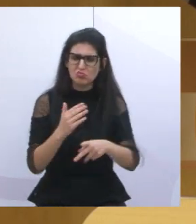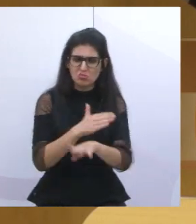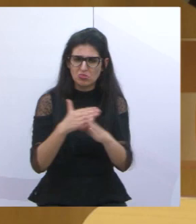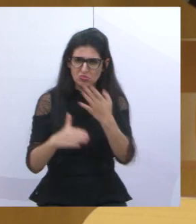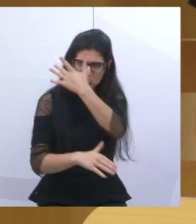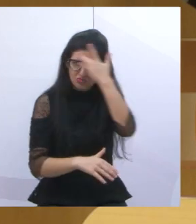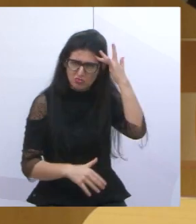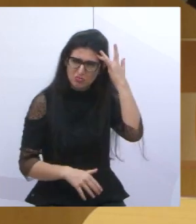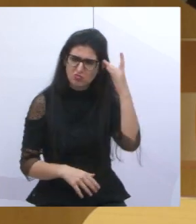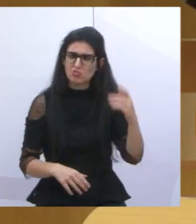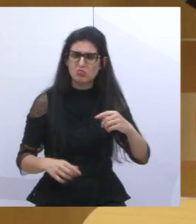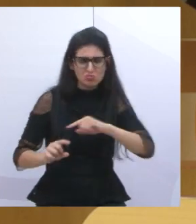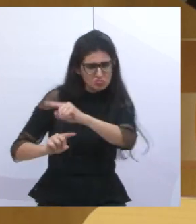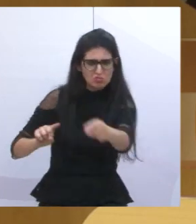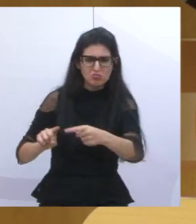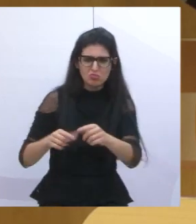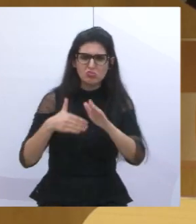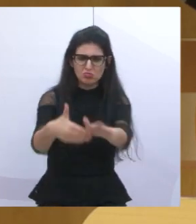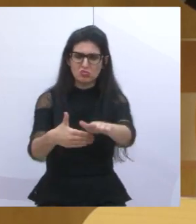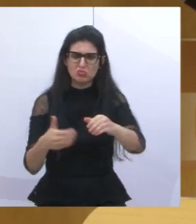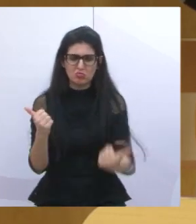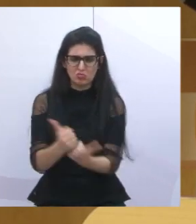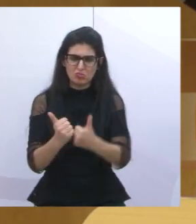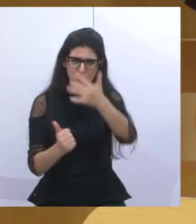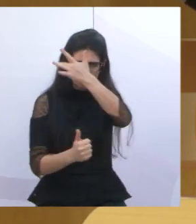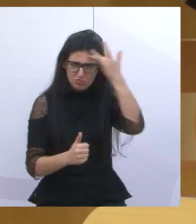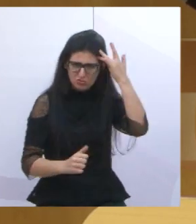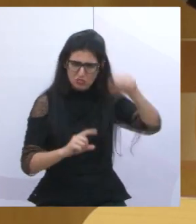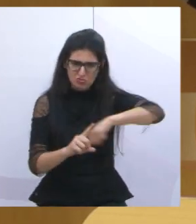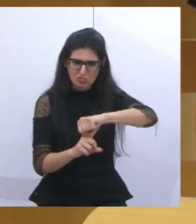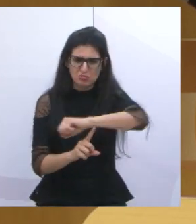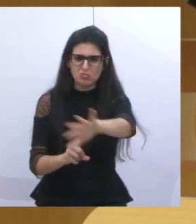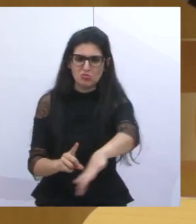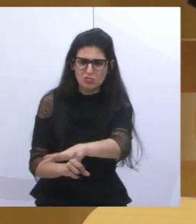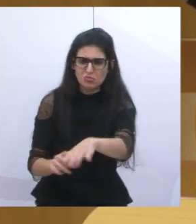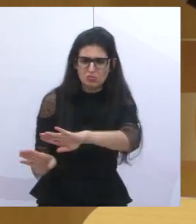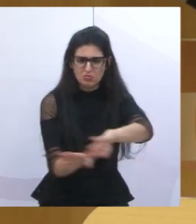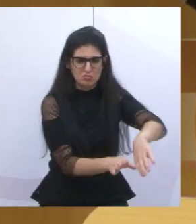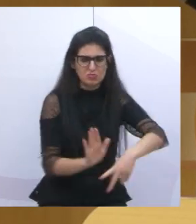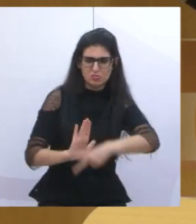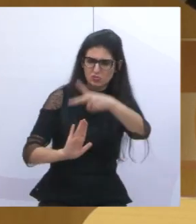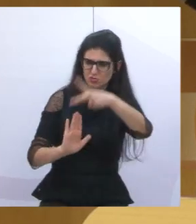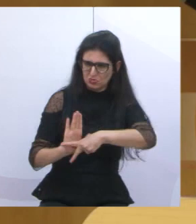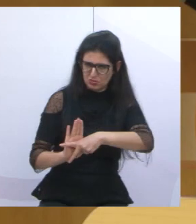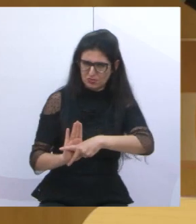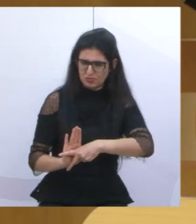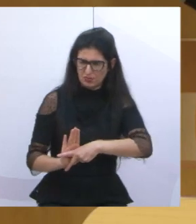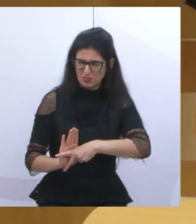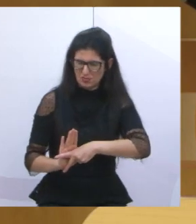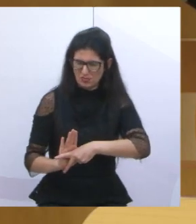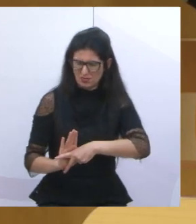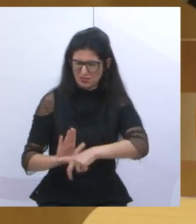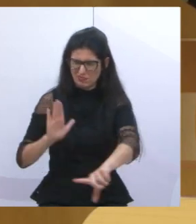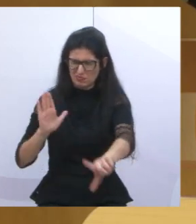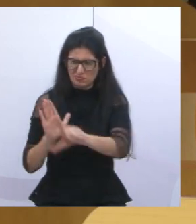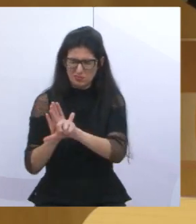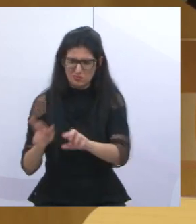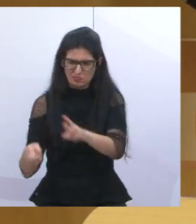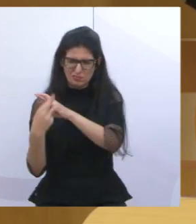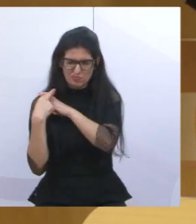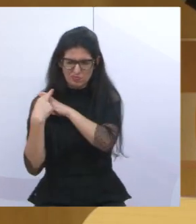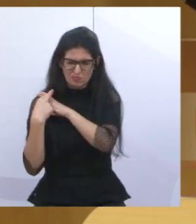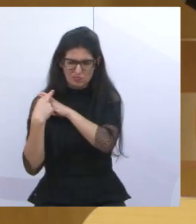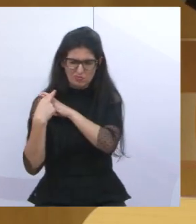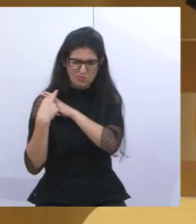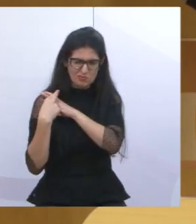Mais um item importantíssimo a se destacar aqui. Esse projeto estará de acordo com a Lei de Responsabilidade